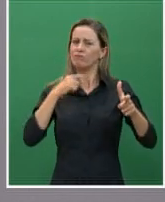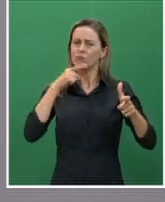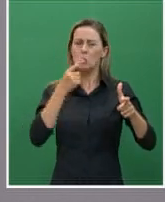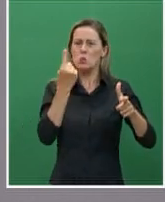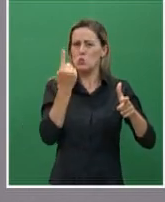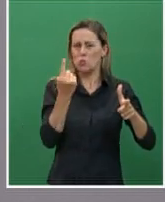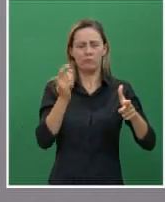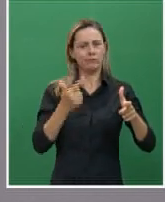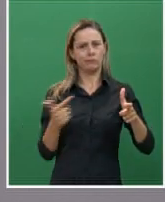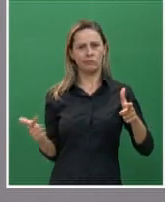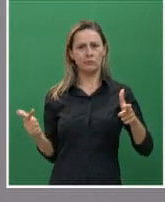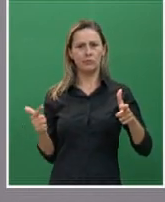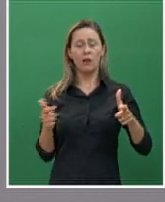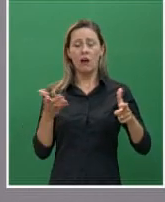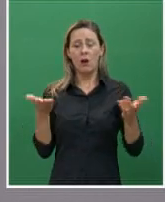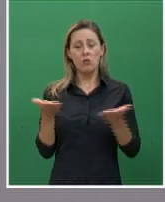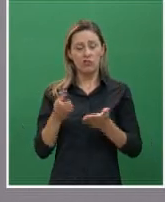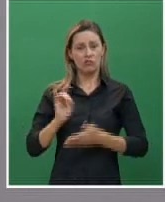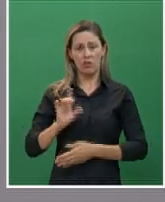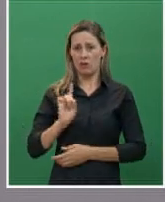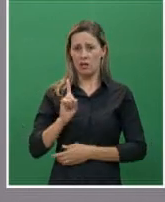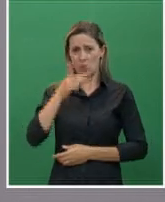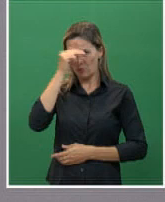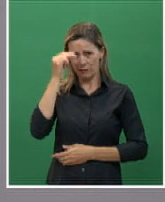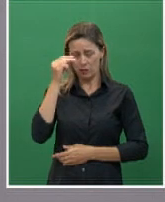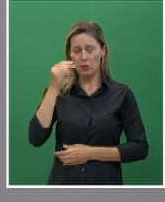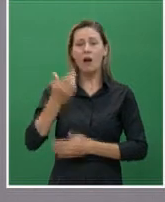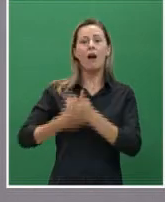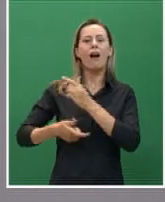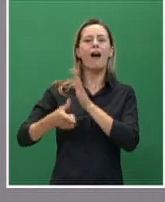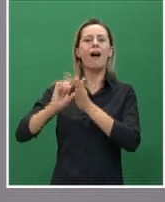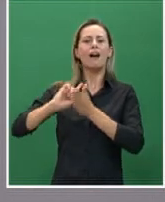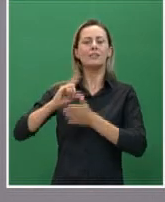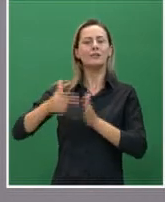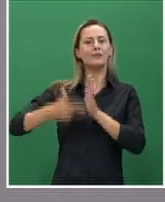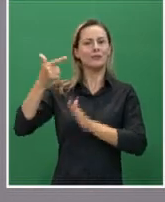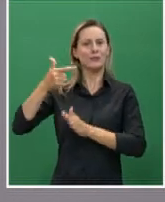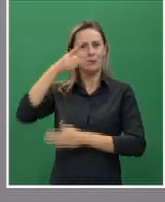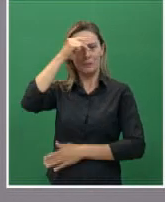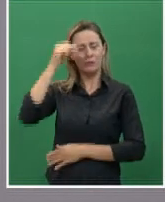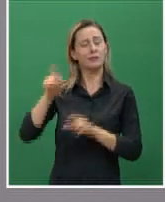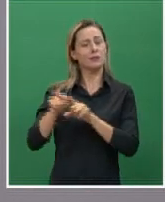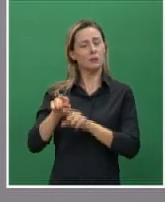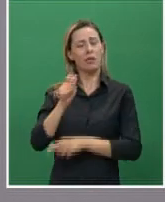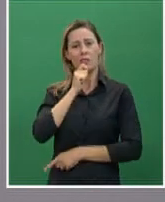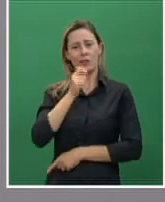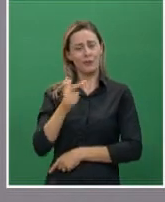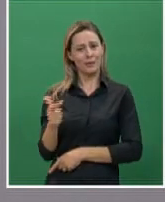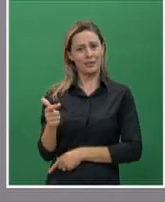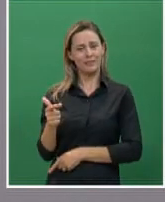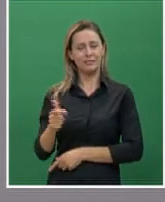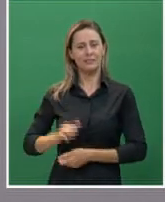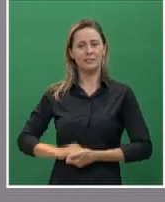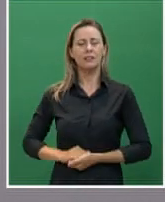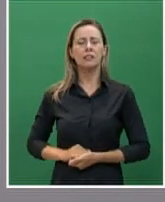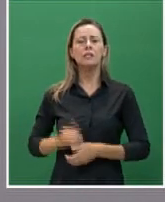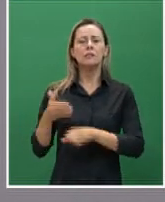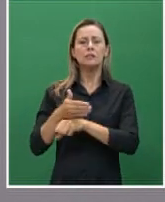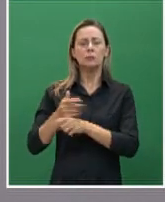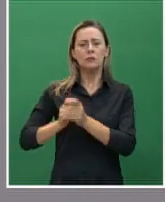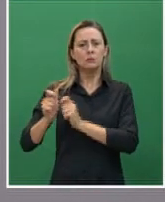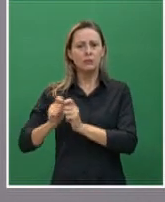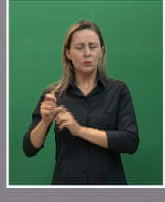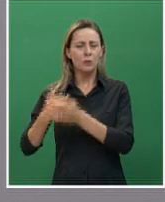desse período não só agora com prefeito mas também antes como como vice-prefeito e como não é participando aí da